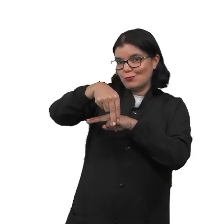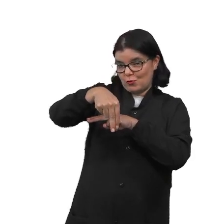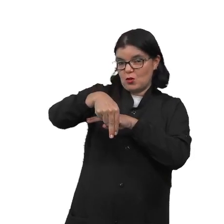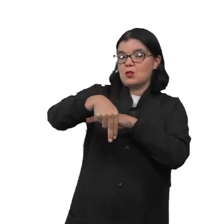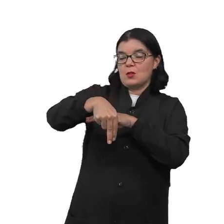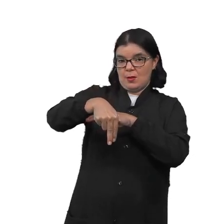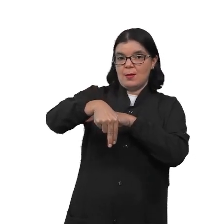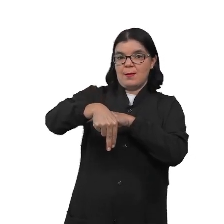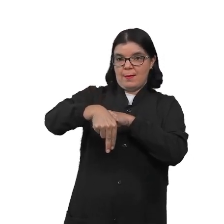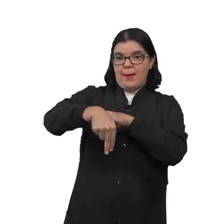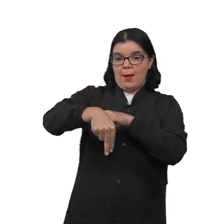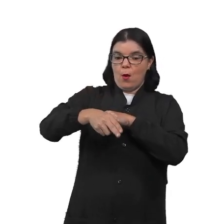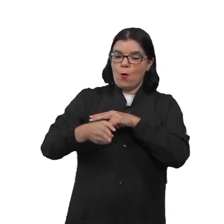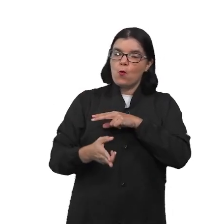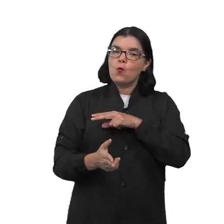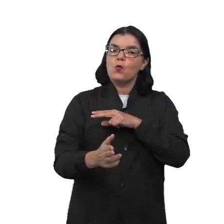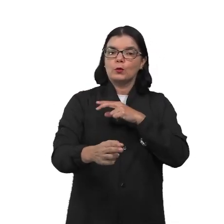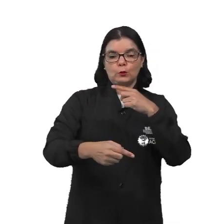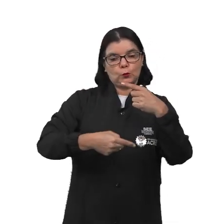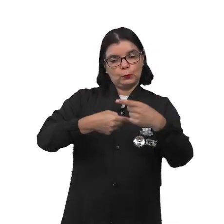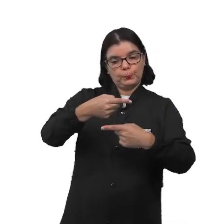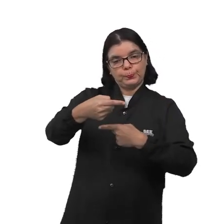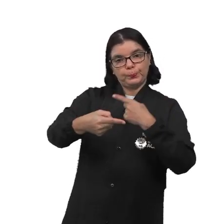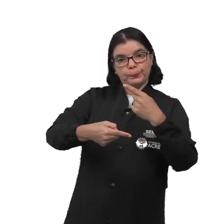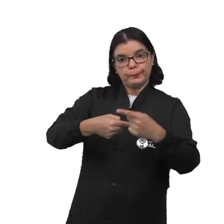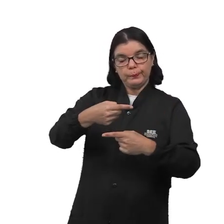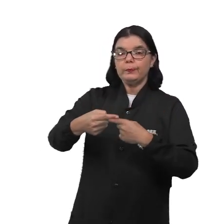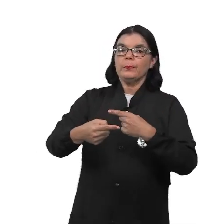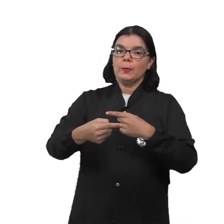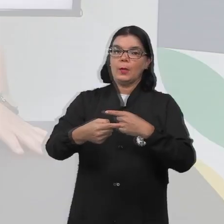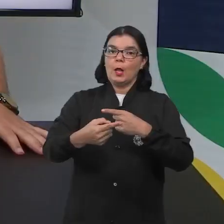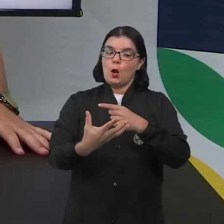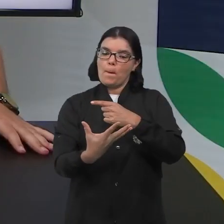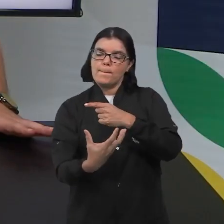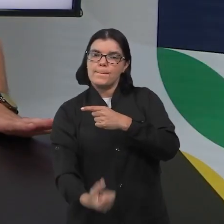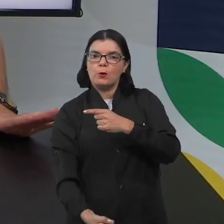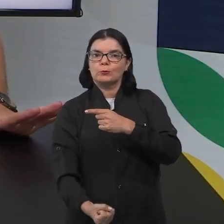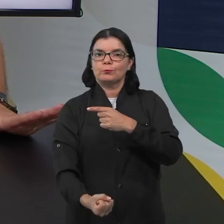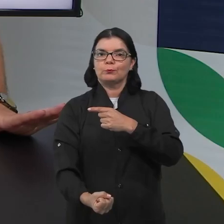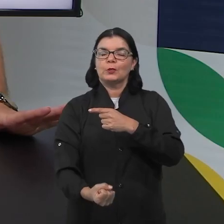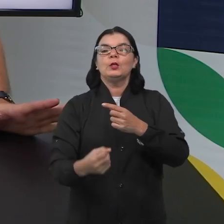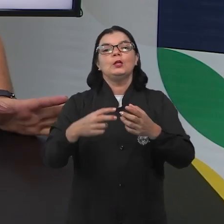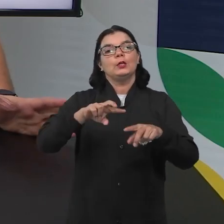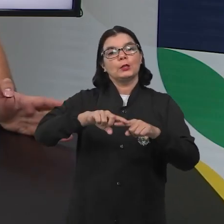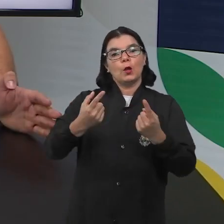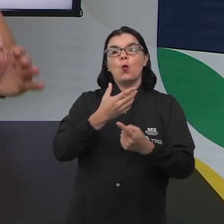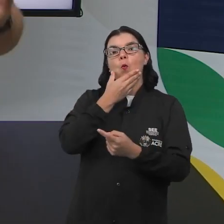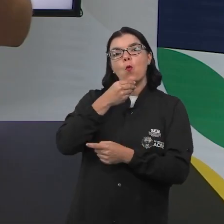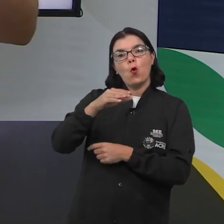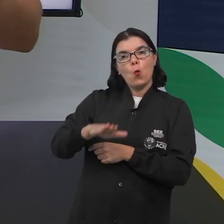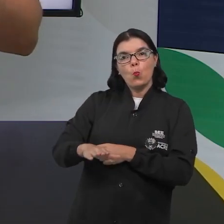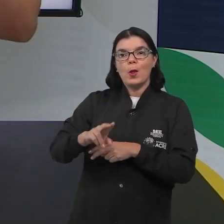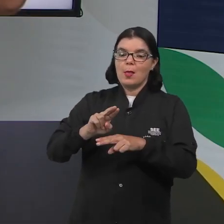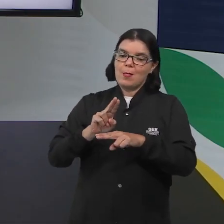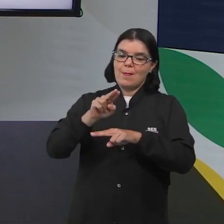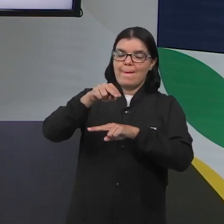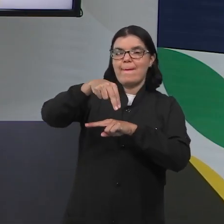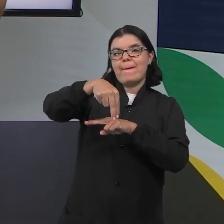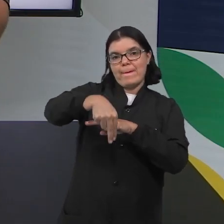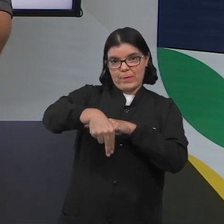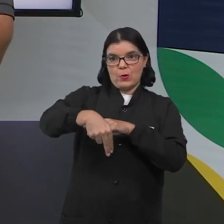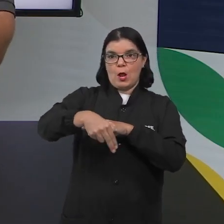invés dele continuar circulando, devido à gravidade, ela puxa ele para o chão. Porém, o Calvin, ele não vai cair de